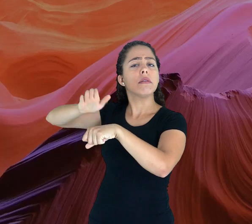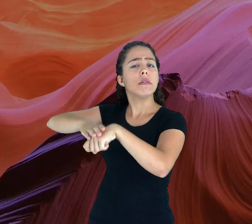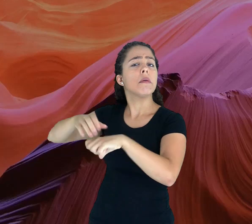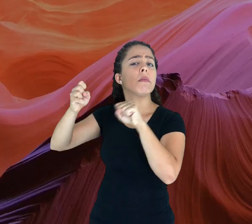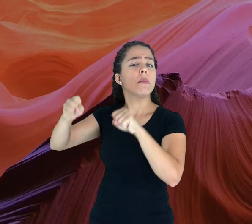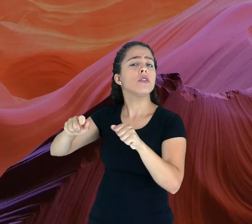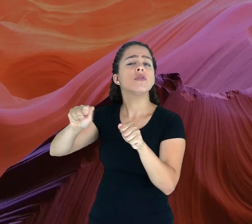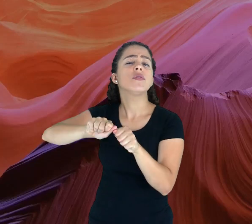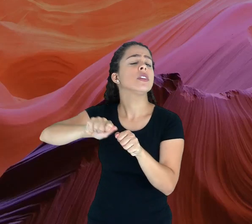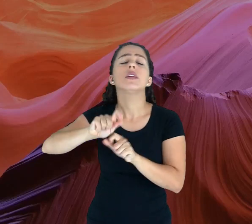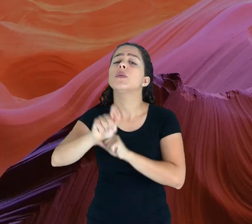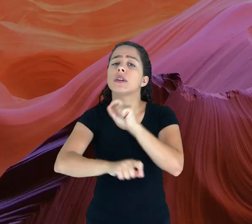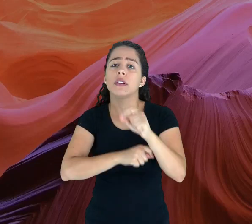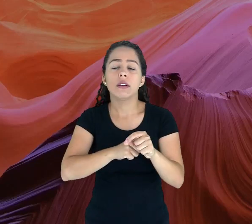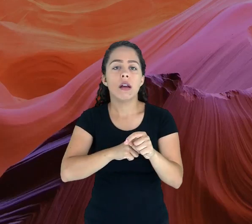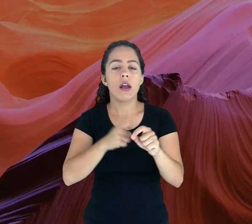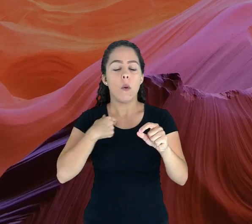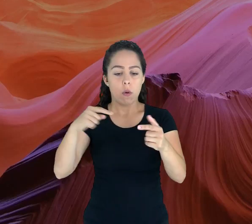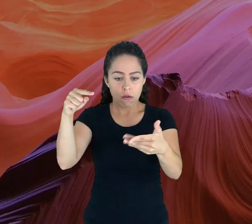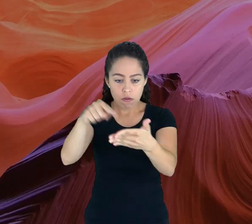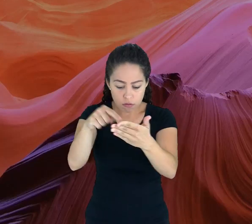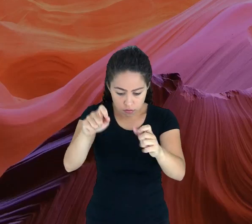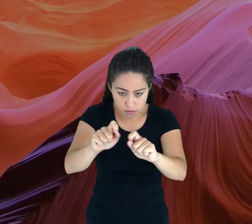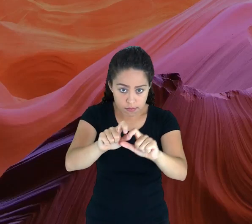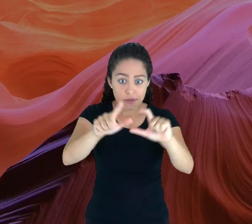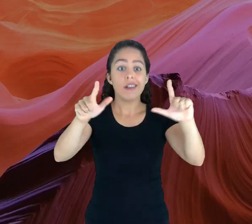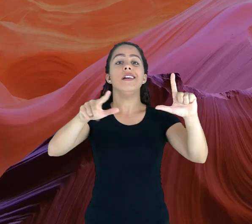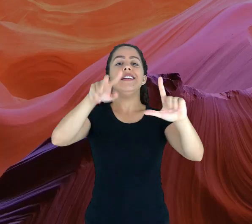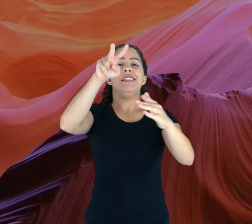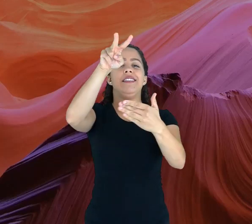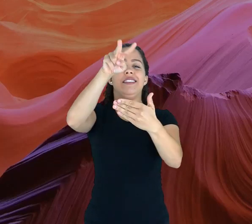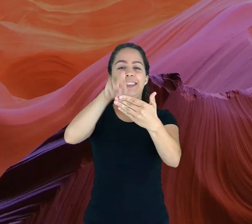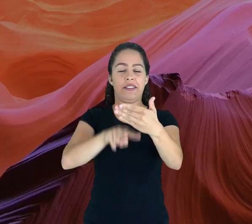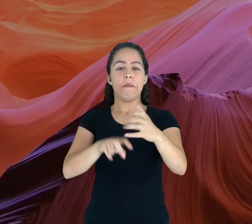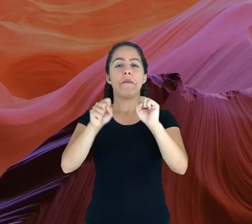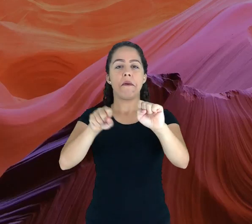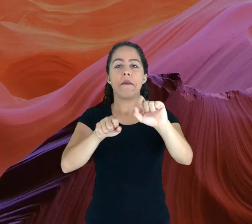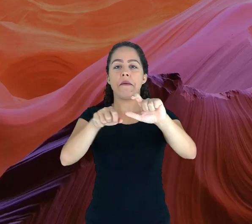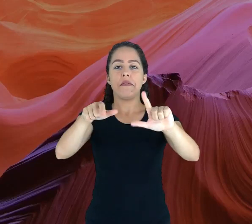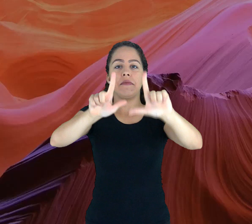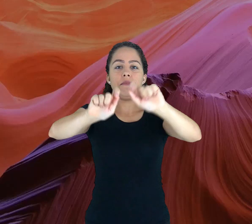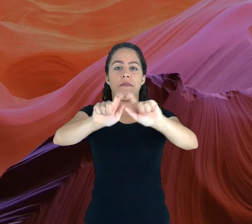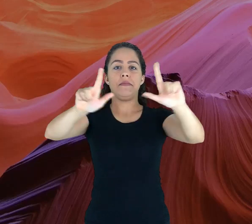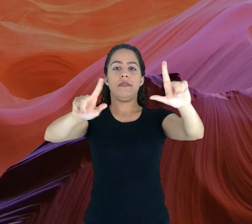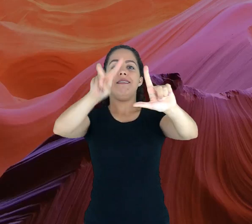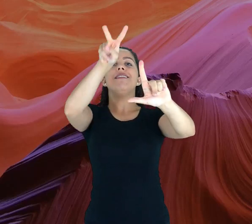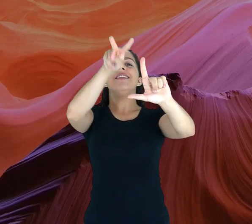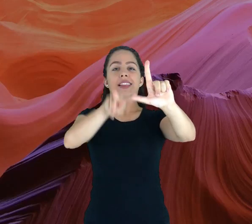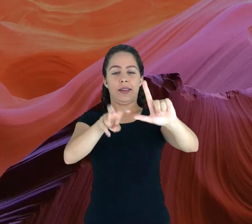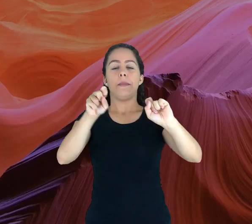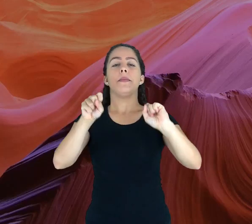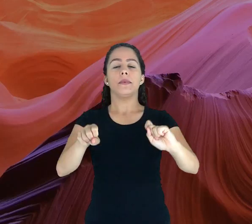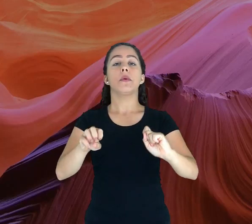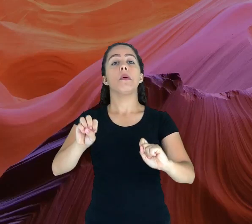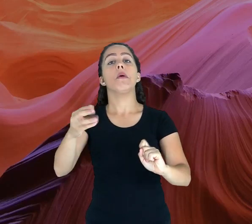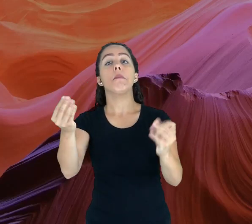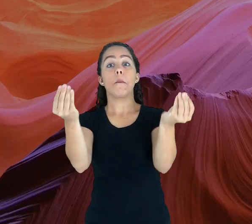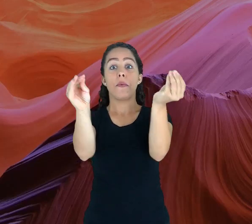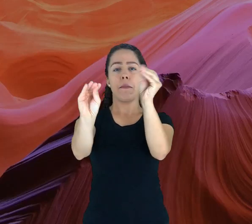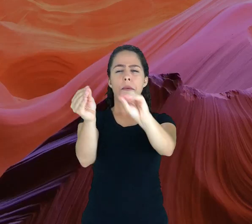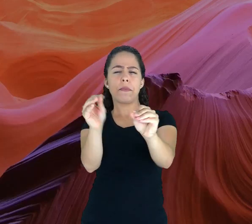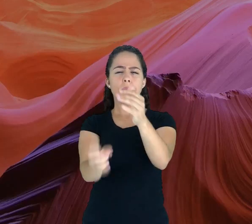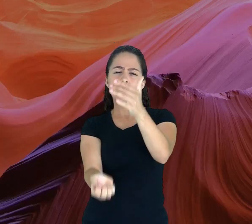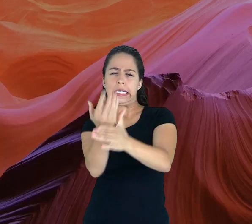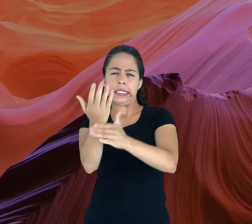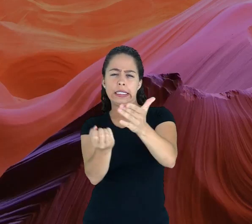ler. Só ler o que está no mural, ela pode escrever, criar posts no mural, ou ele pode